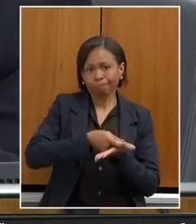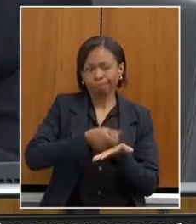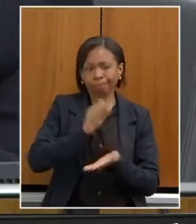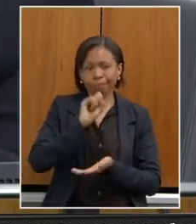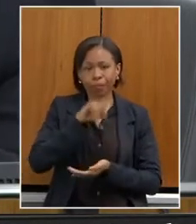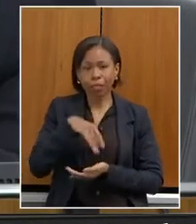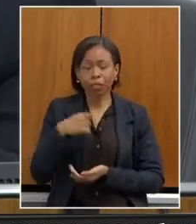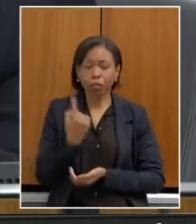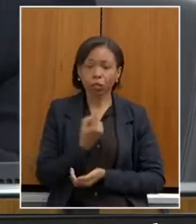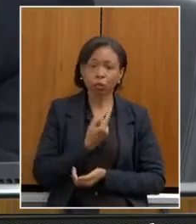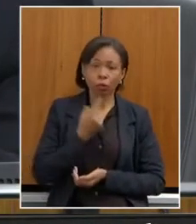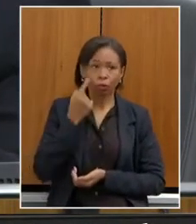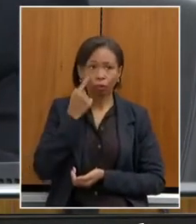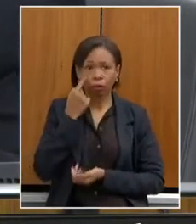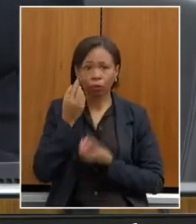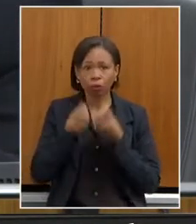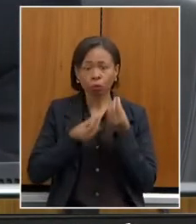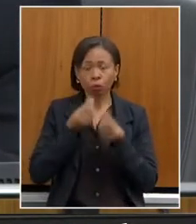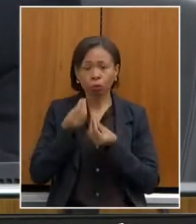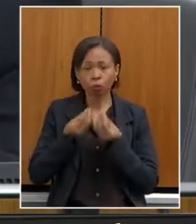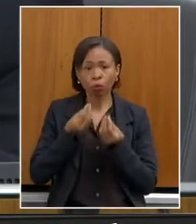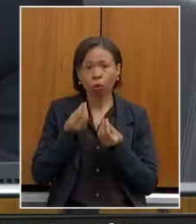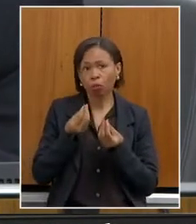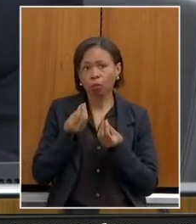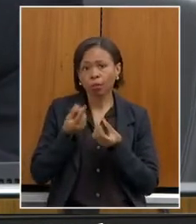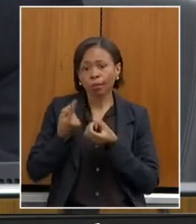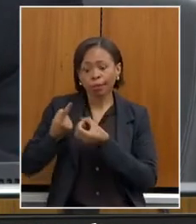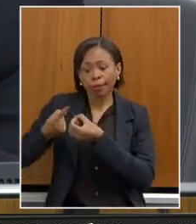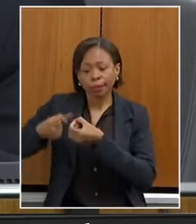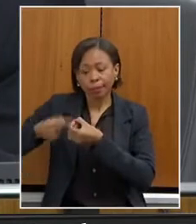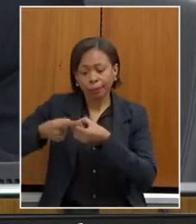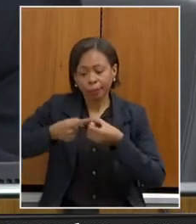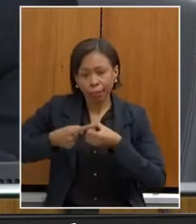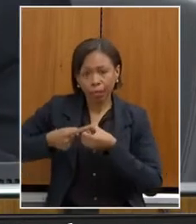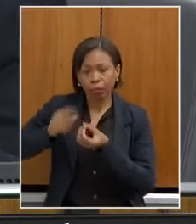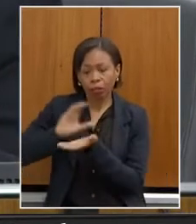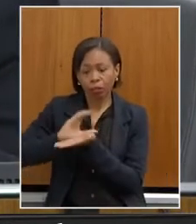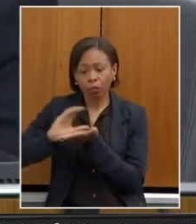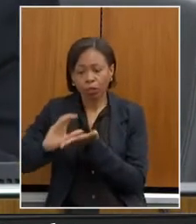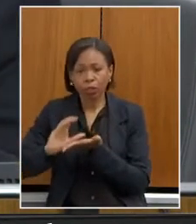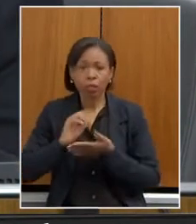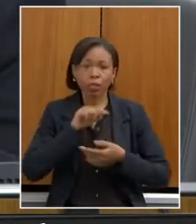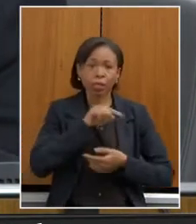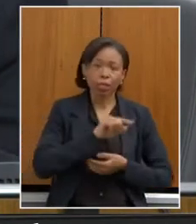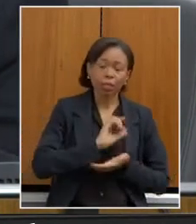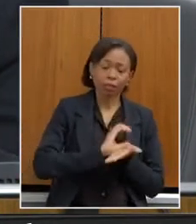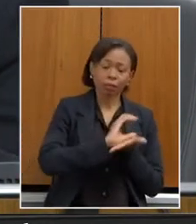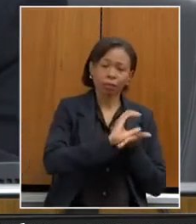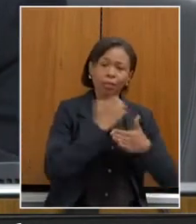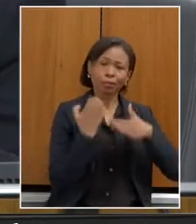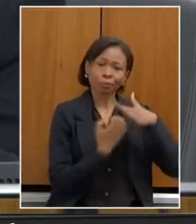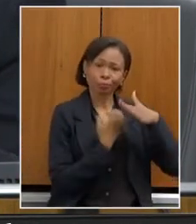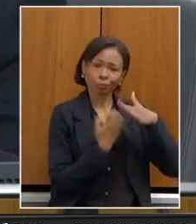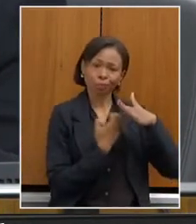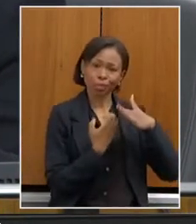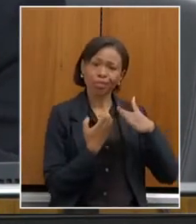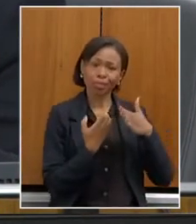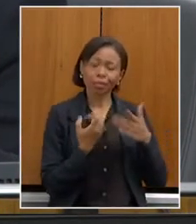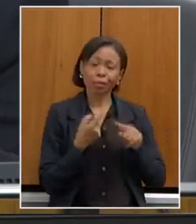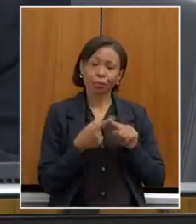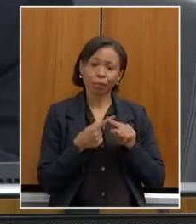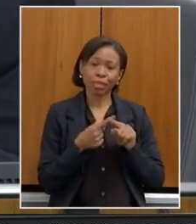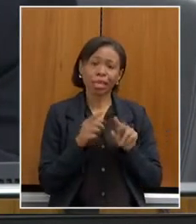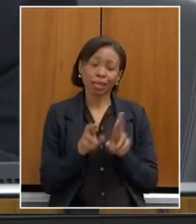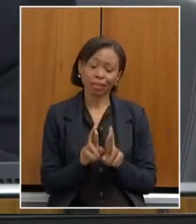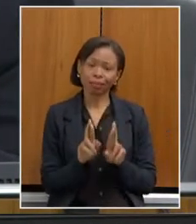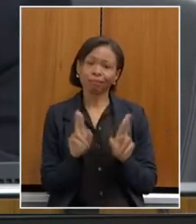recurso de município e como se tratar de recurso de prestador porque sabemos como é